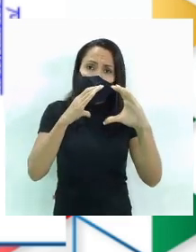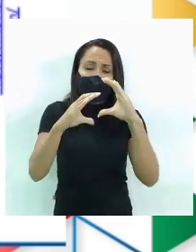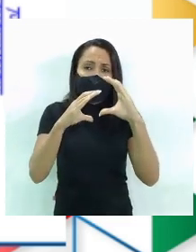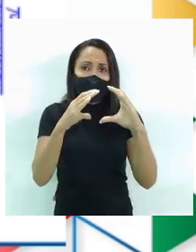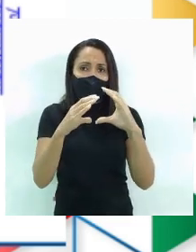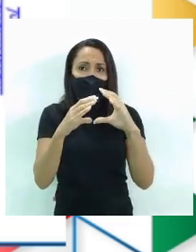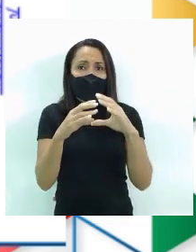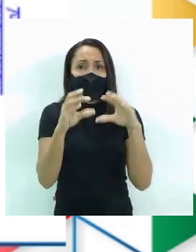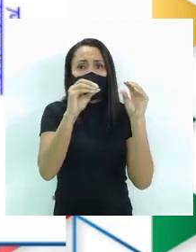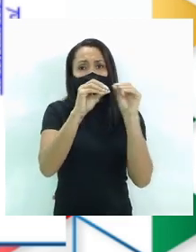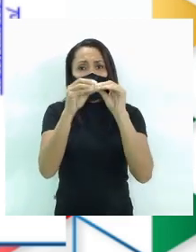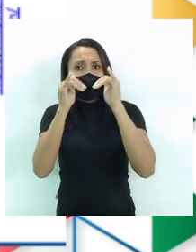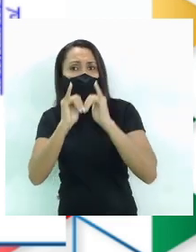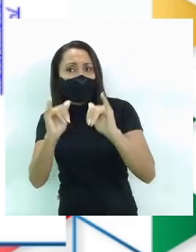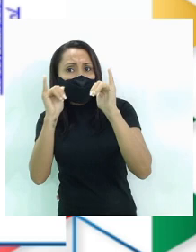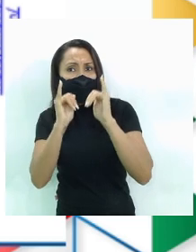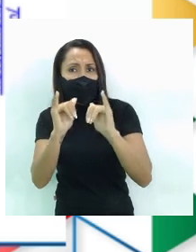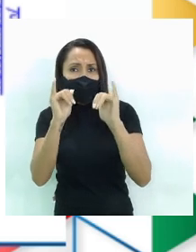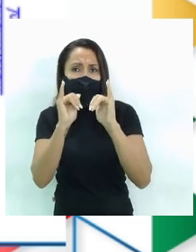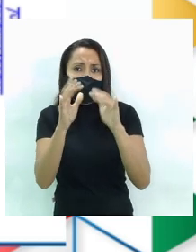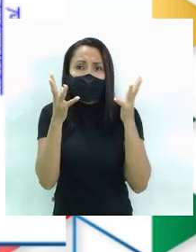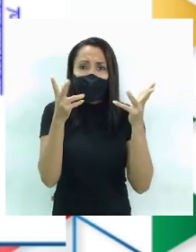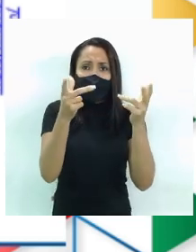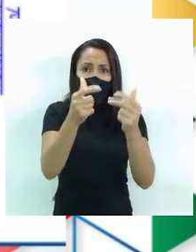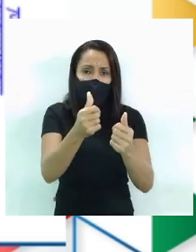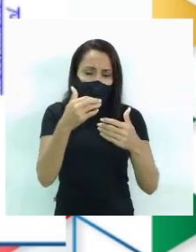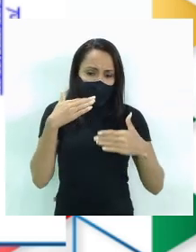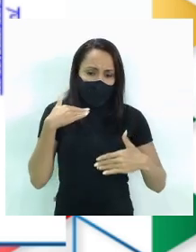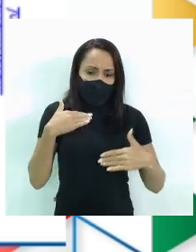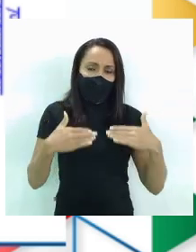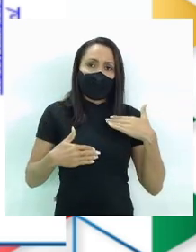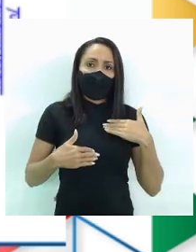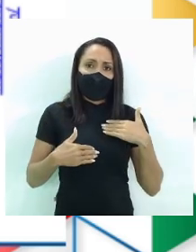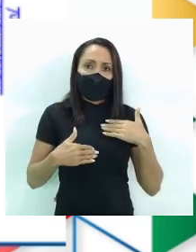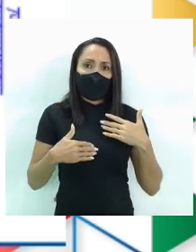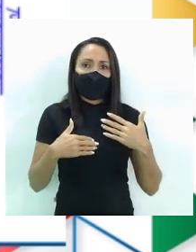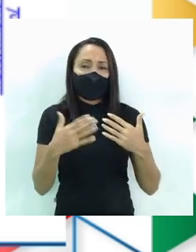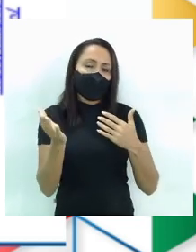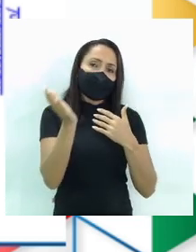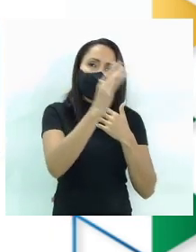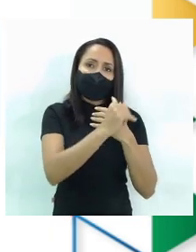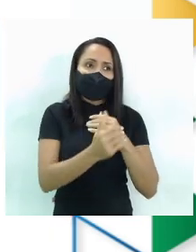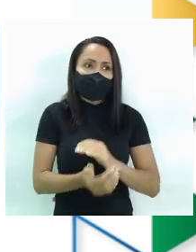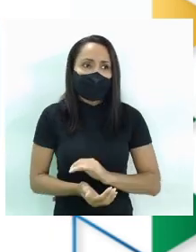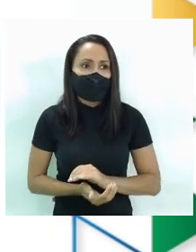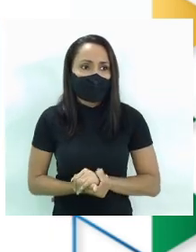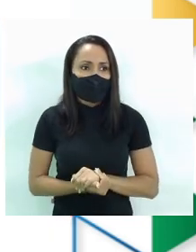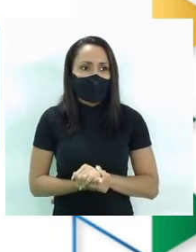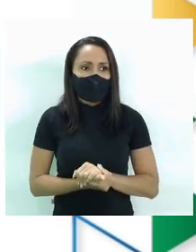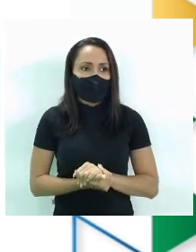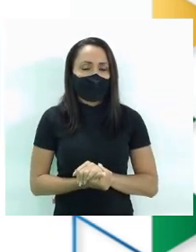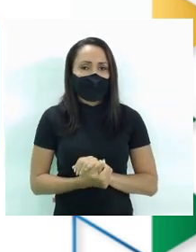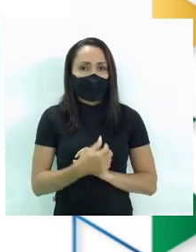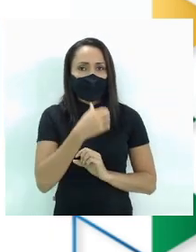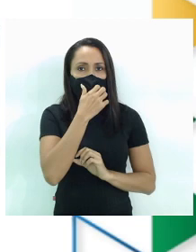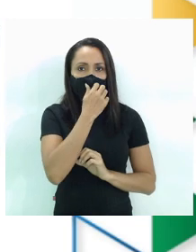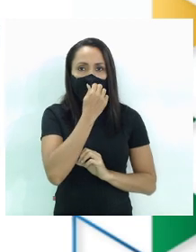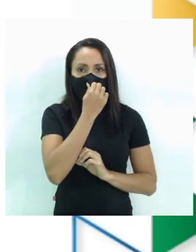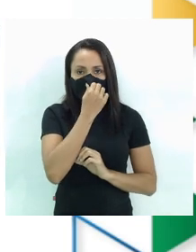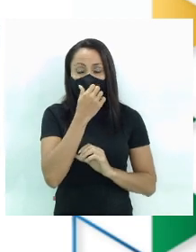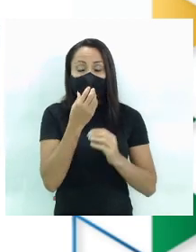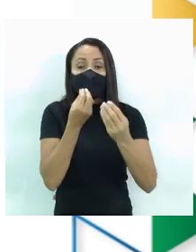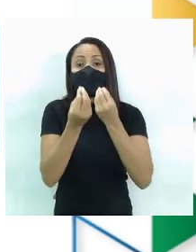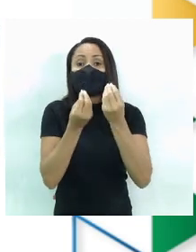as informações para todo o organismo, tá certo? Vamos lá, na tela. Como os neurônios